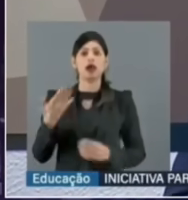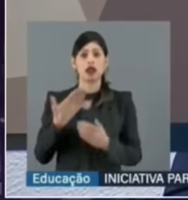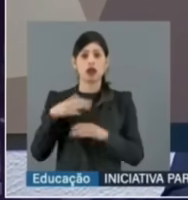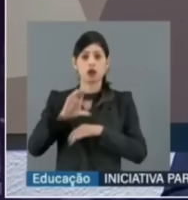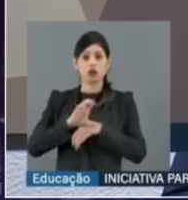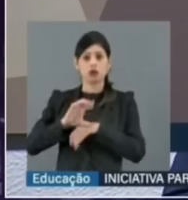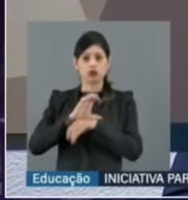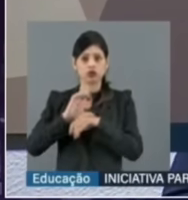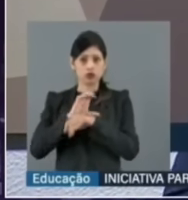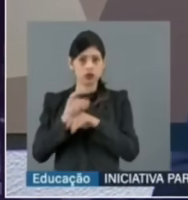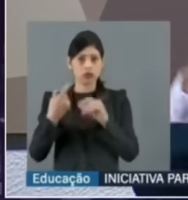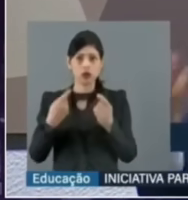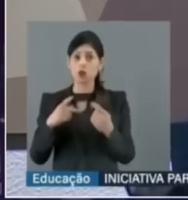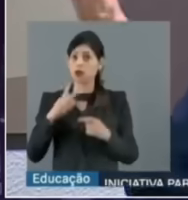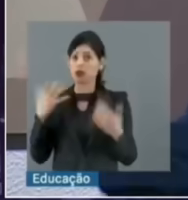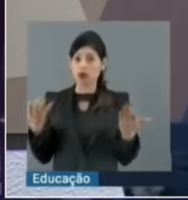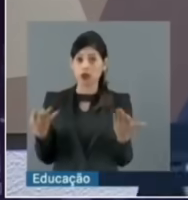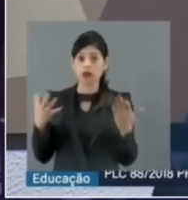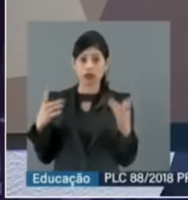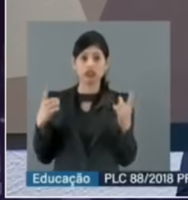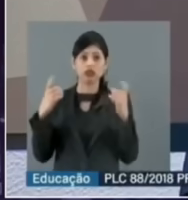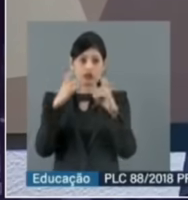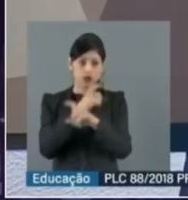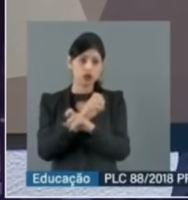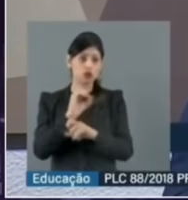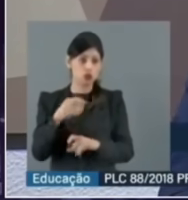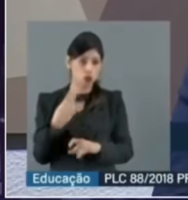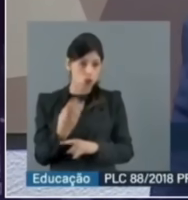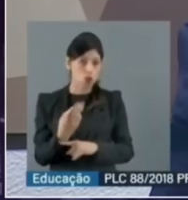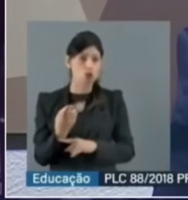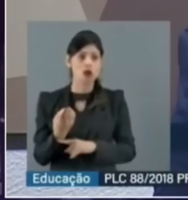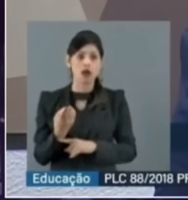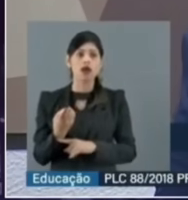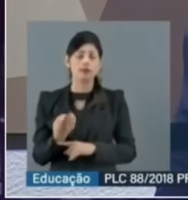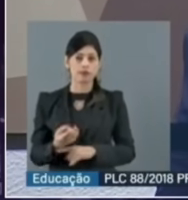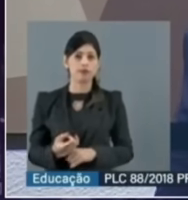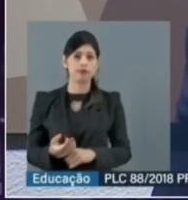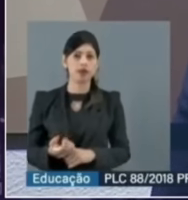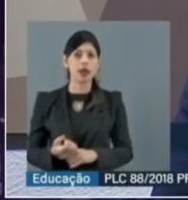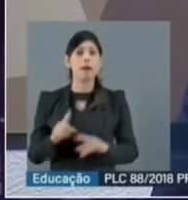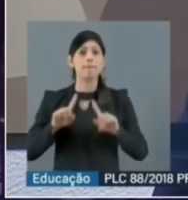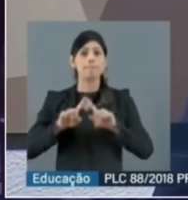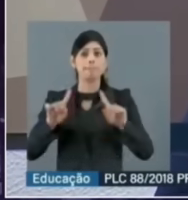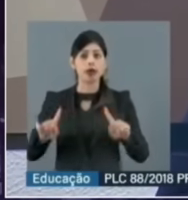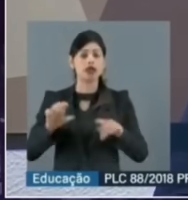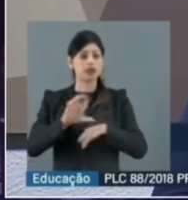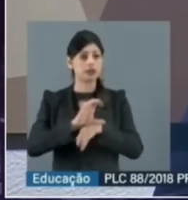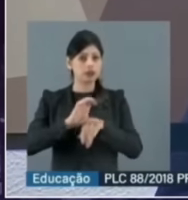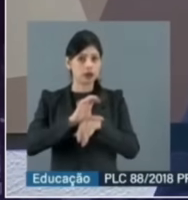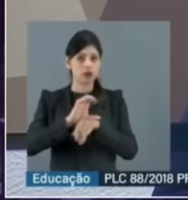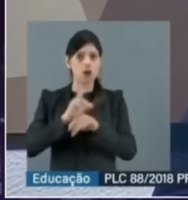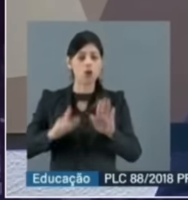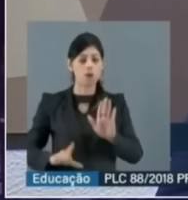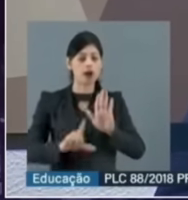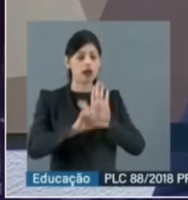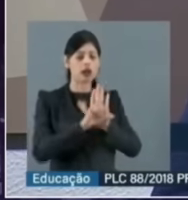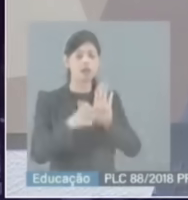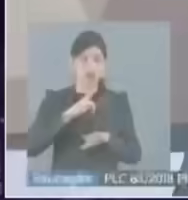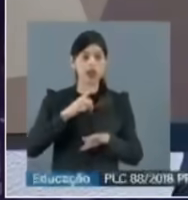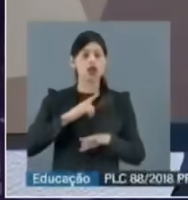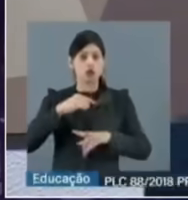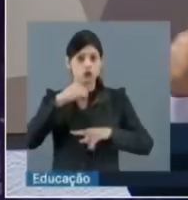é um fato raro ou deve ser assim visto a inconstitucionalidade de uma lei só pode ser